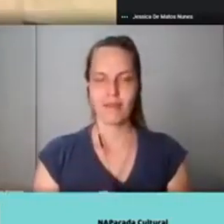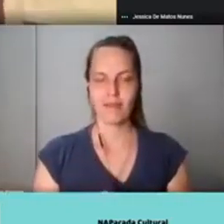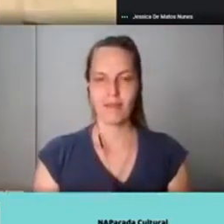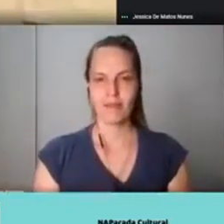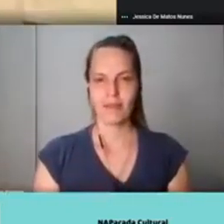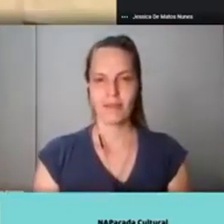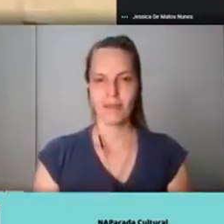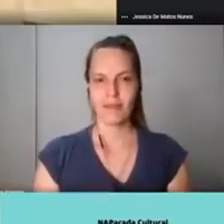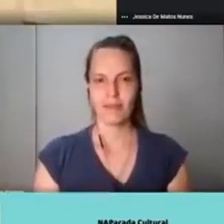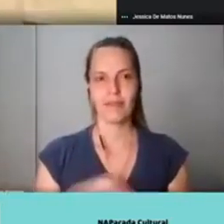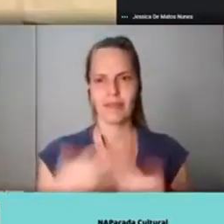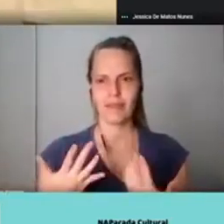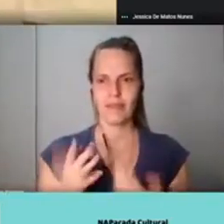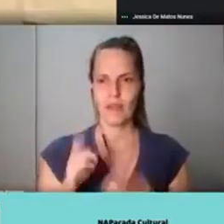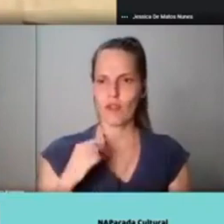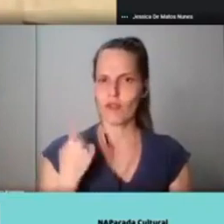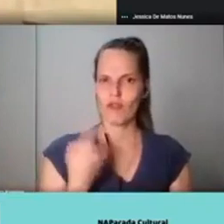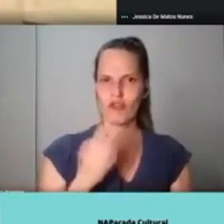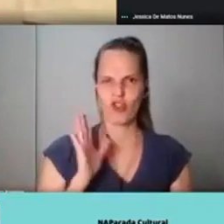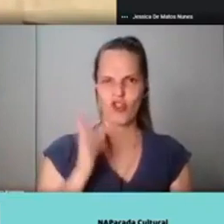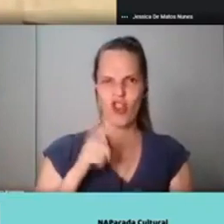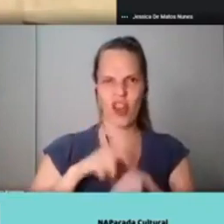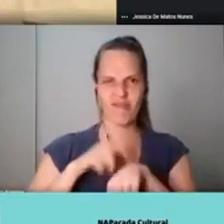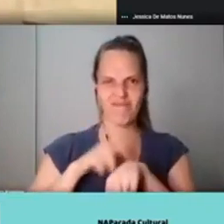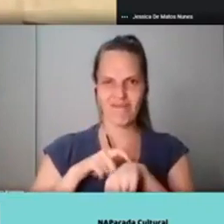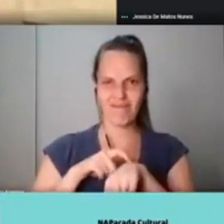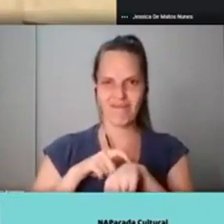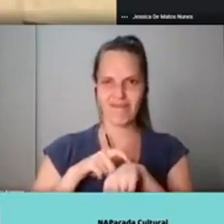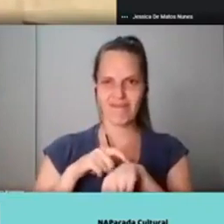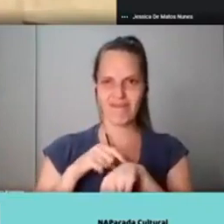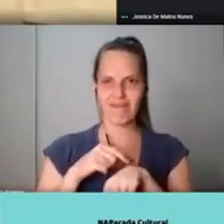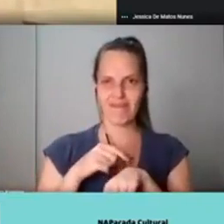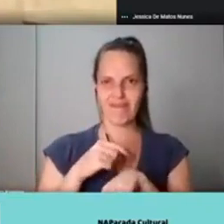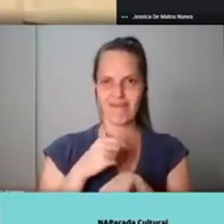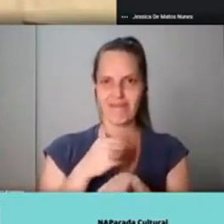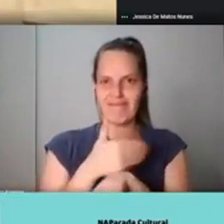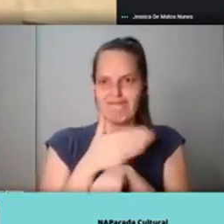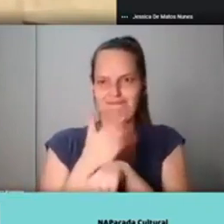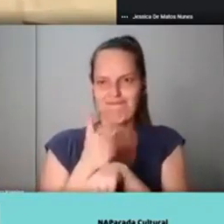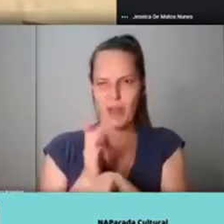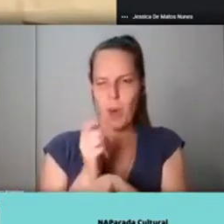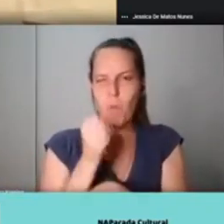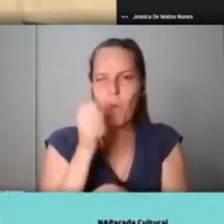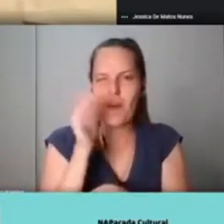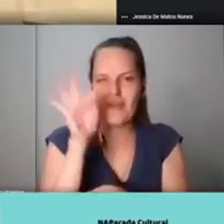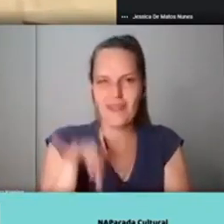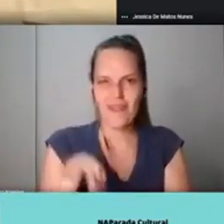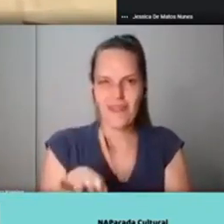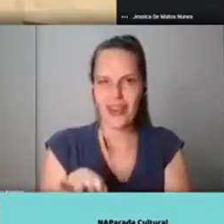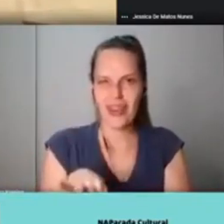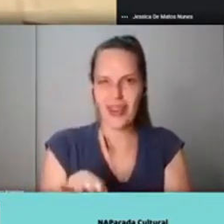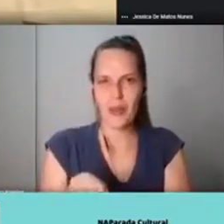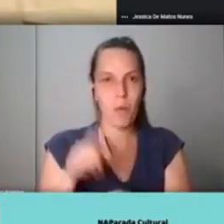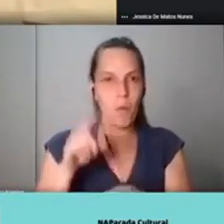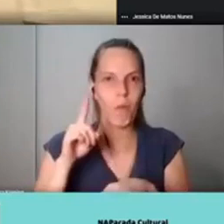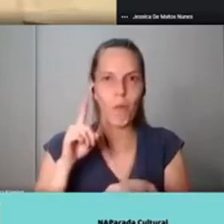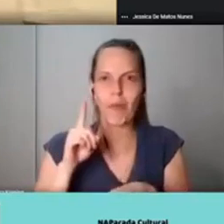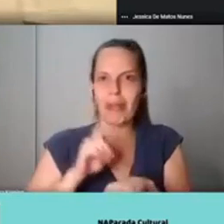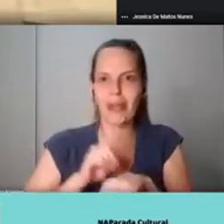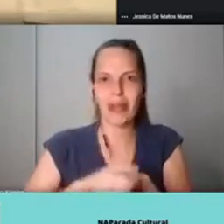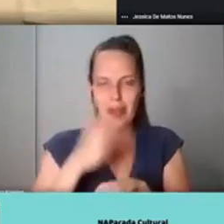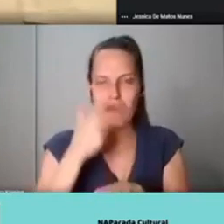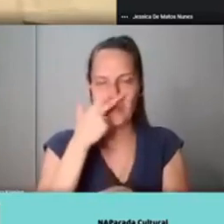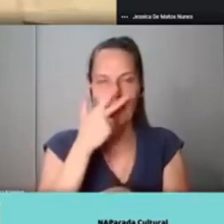nós já estamos chegando um pouco mais para o nosso final. Agora que eu olhei, o tempo passou voando.